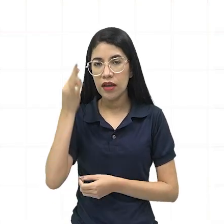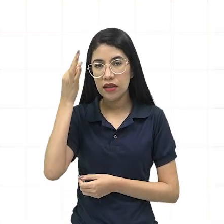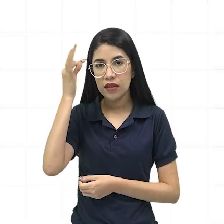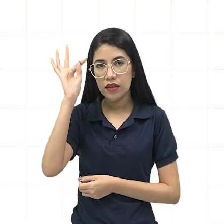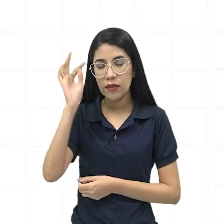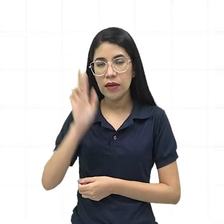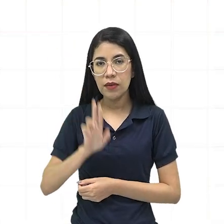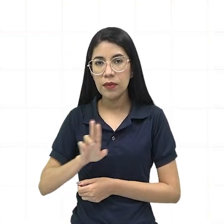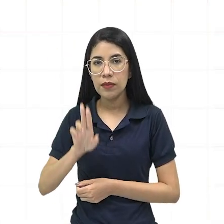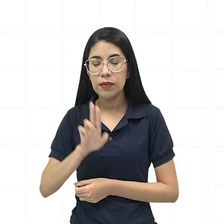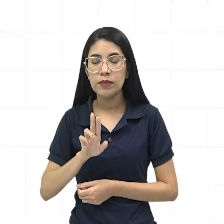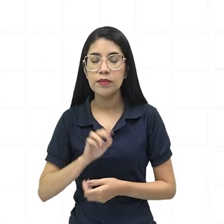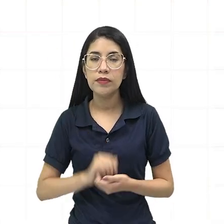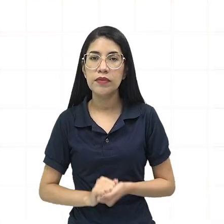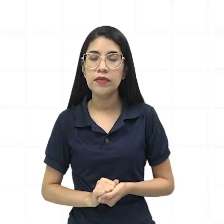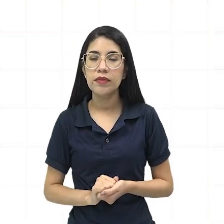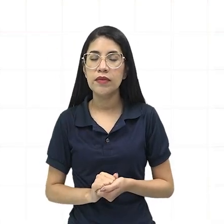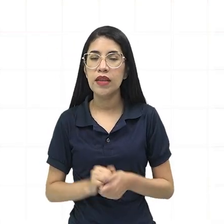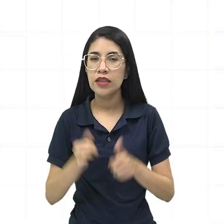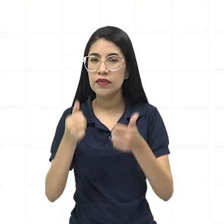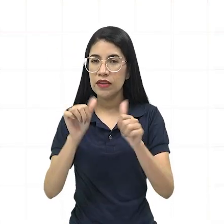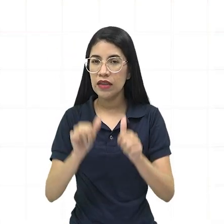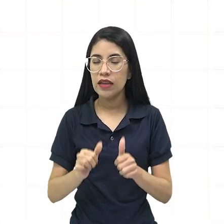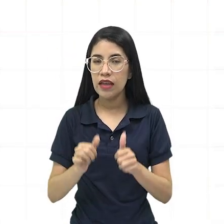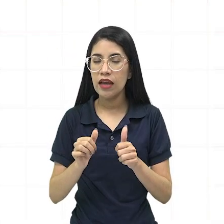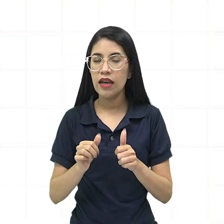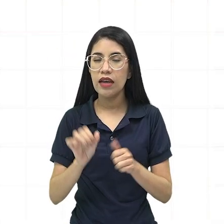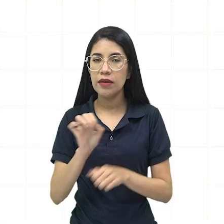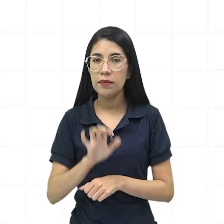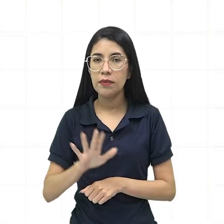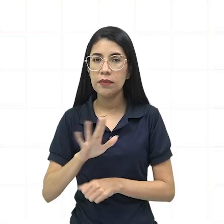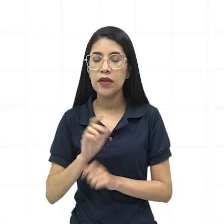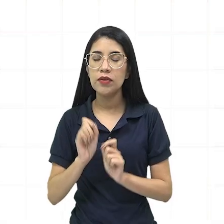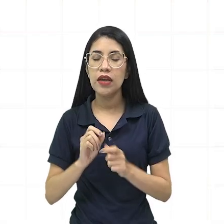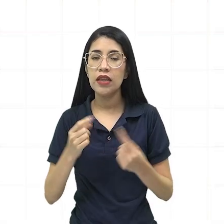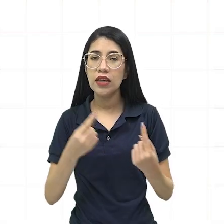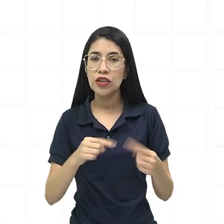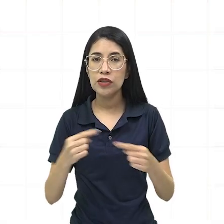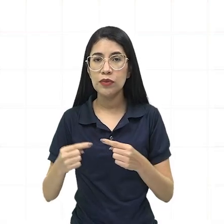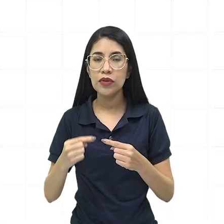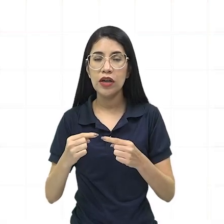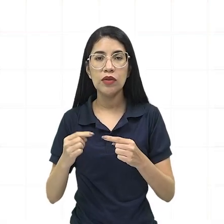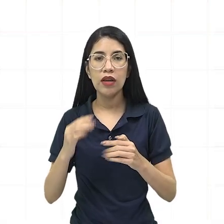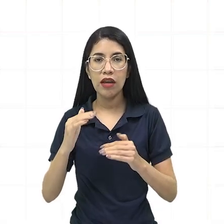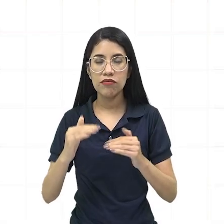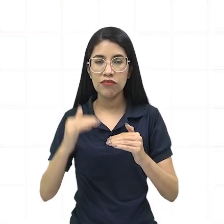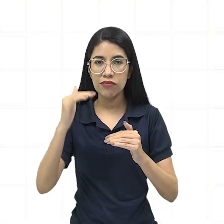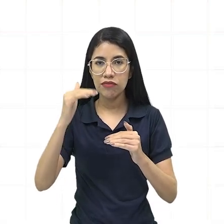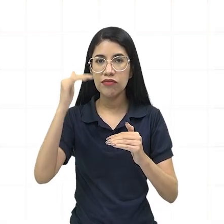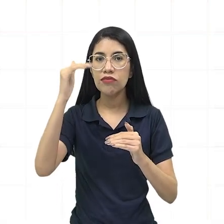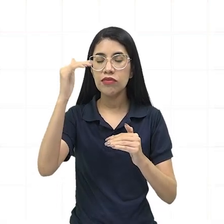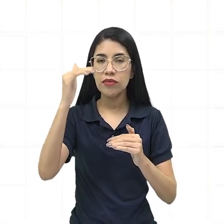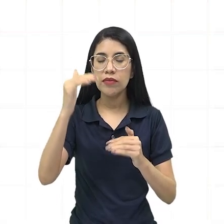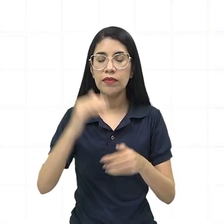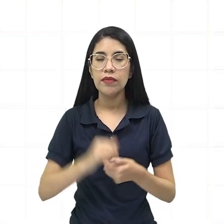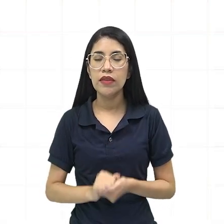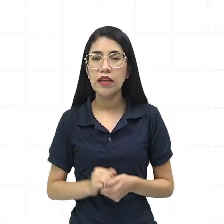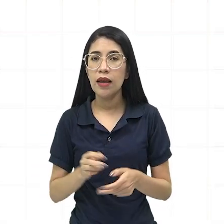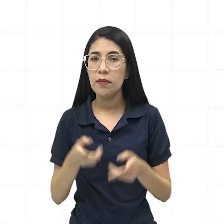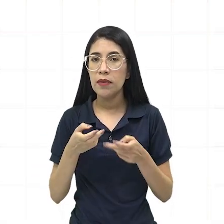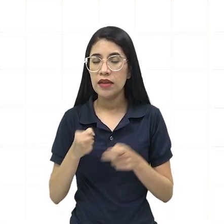Então, nós temos aí, né, vamos analisar a imagem, disputa pelo topo. Teremos, então, né, isso a gente